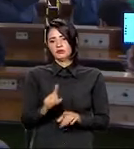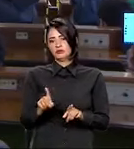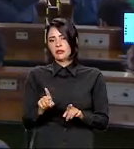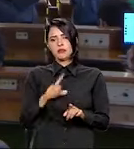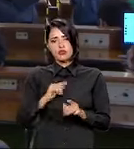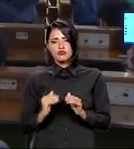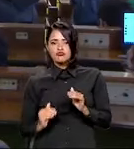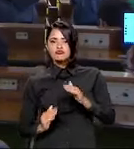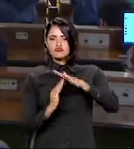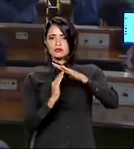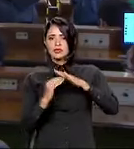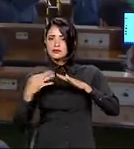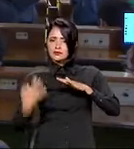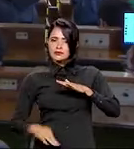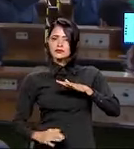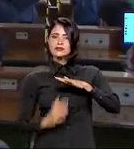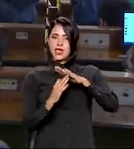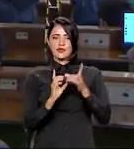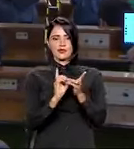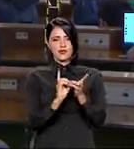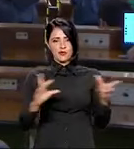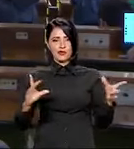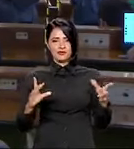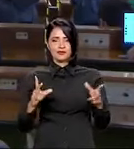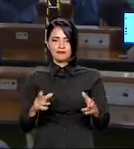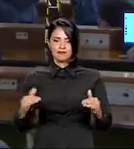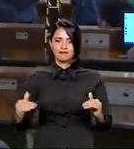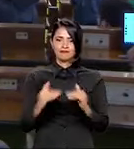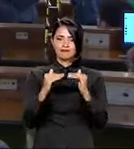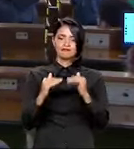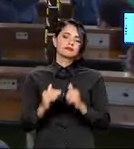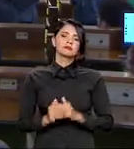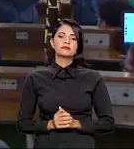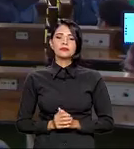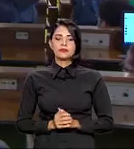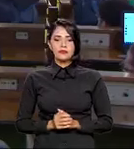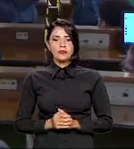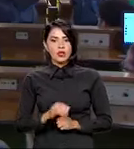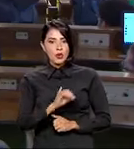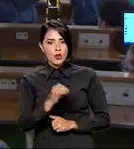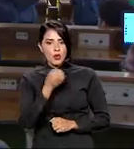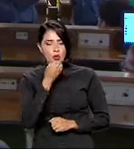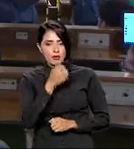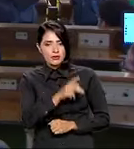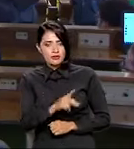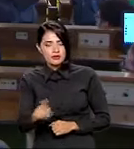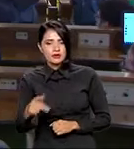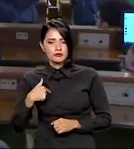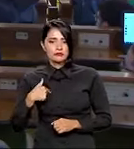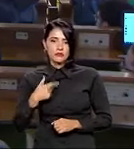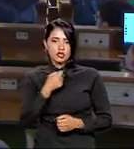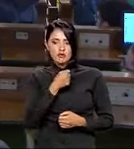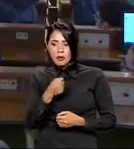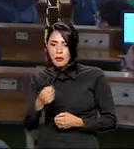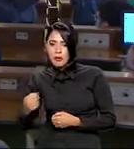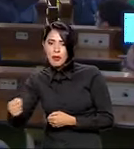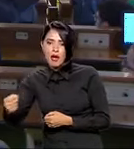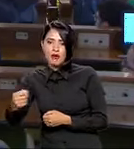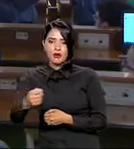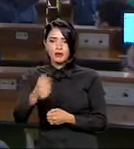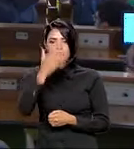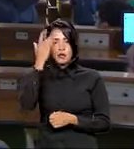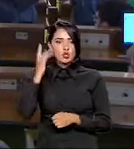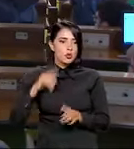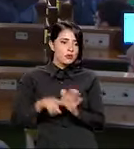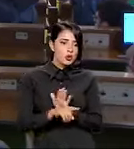no limite, no limite da democracia. Oi, presidente. A gente vai passando o microfone, conforme o